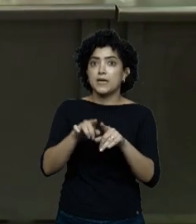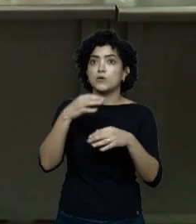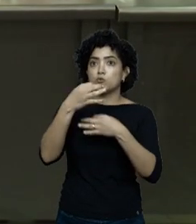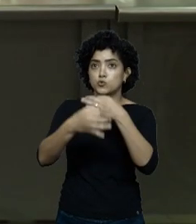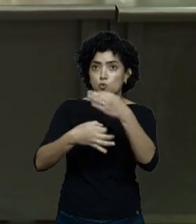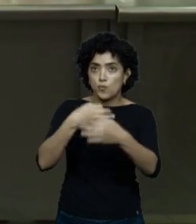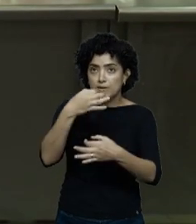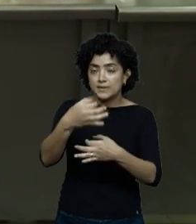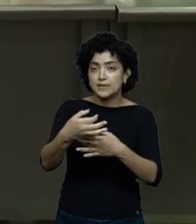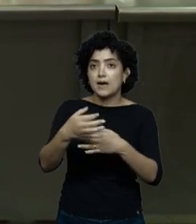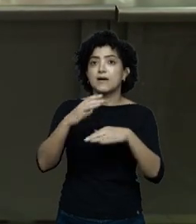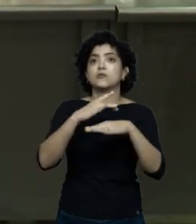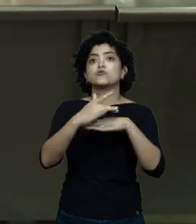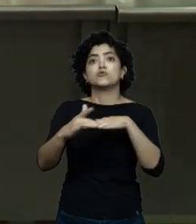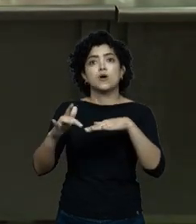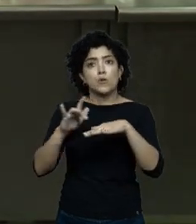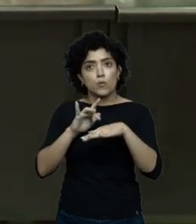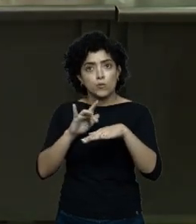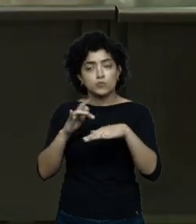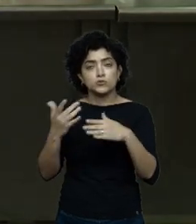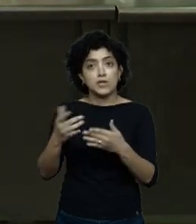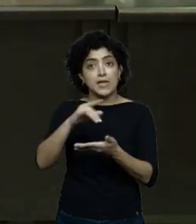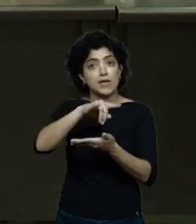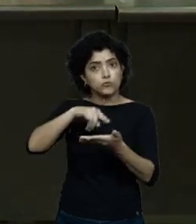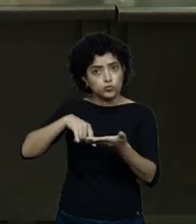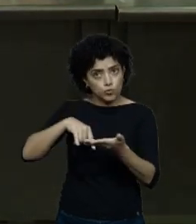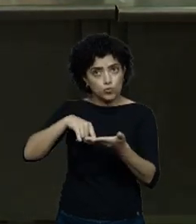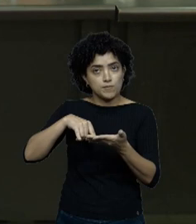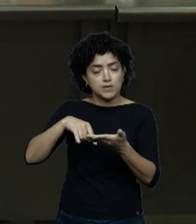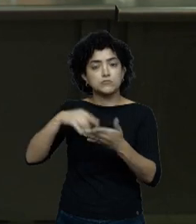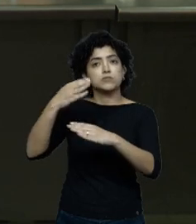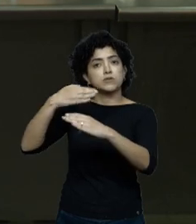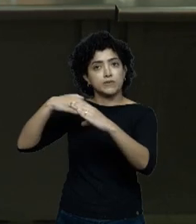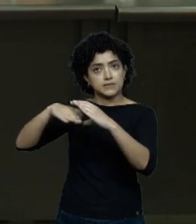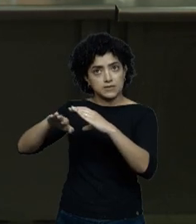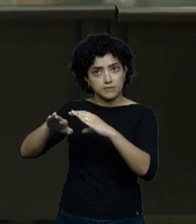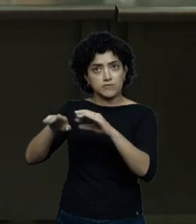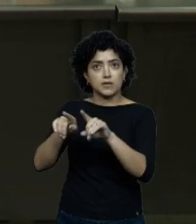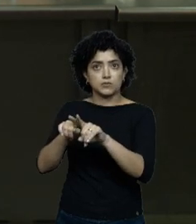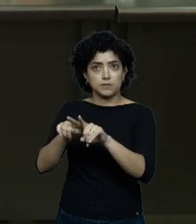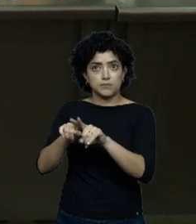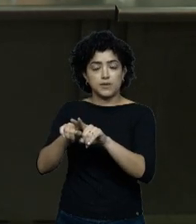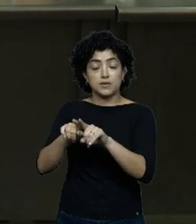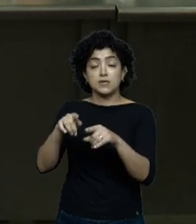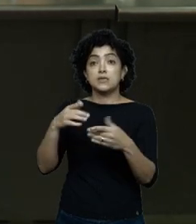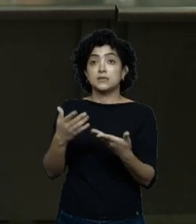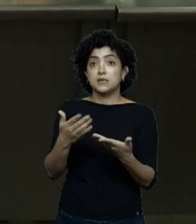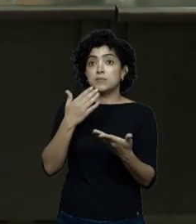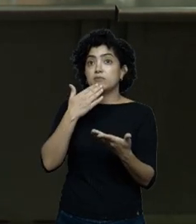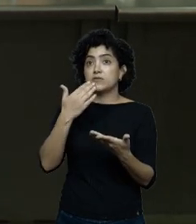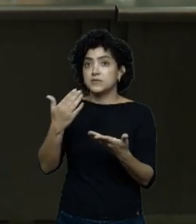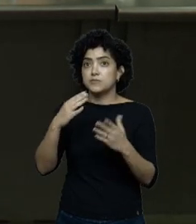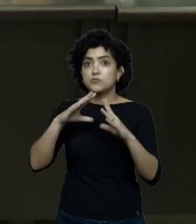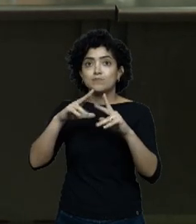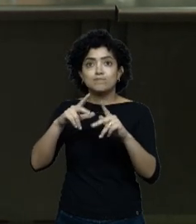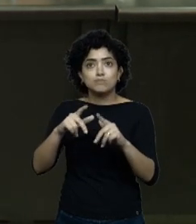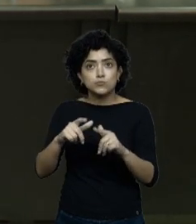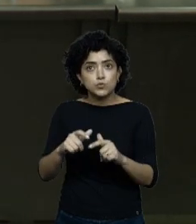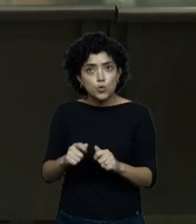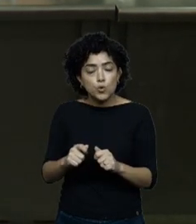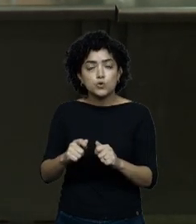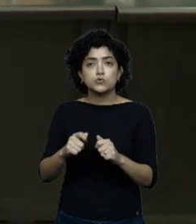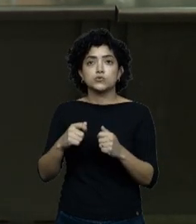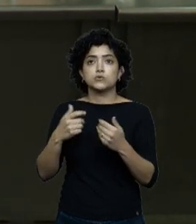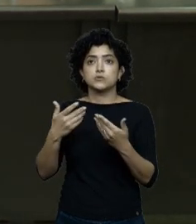que estão na rede social e documento que vai para o Ministério Público eu quero fazer o pedido inclusive para todos que vão se manifestar